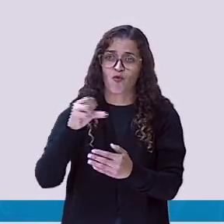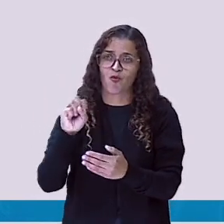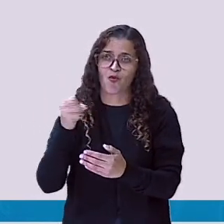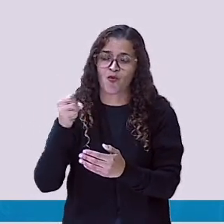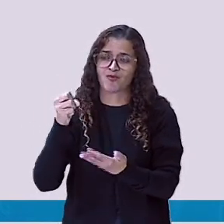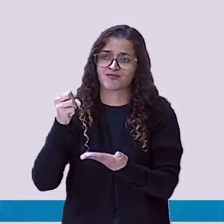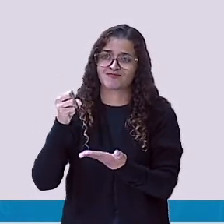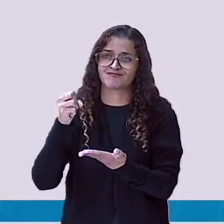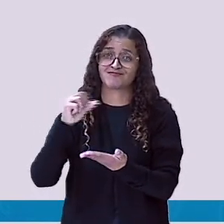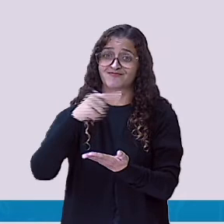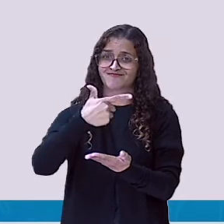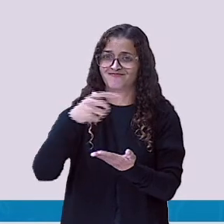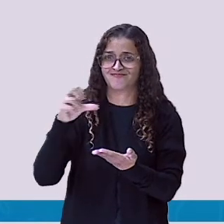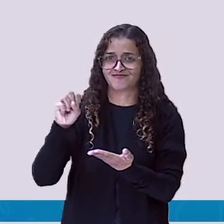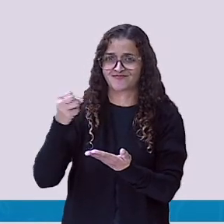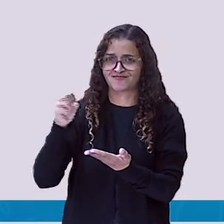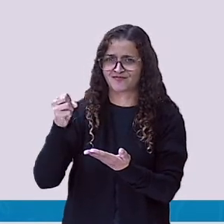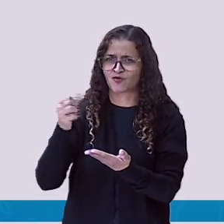aqui é